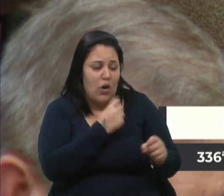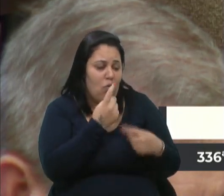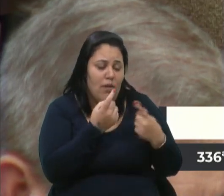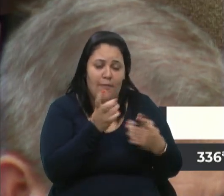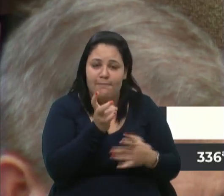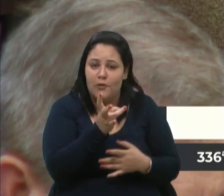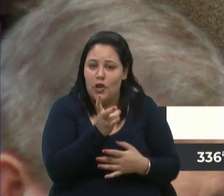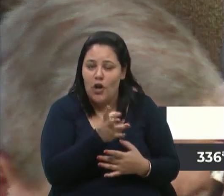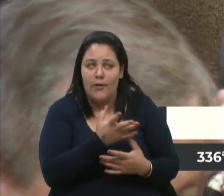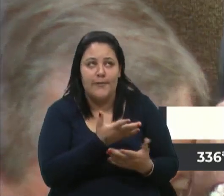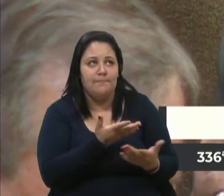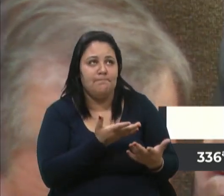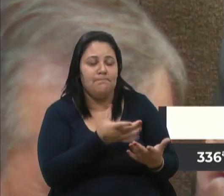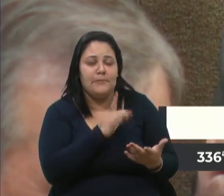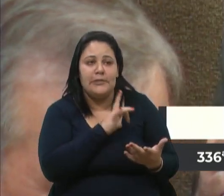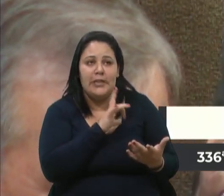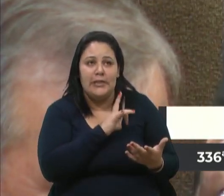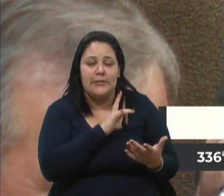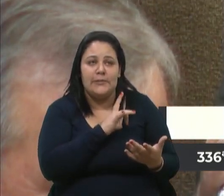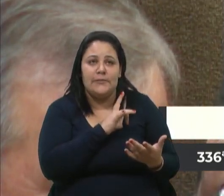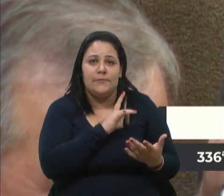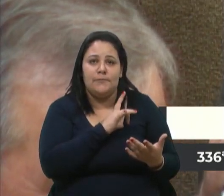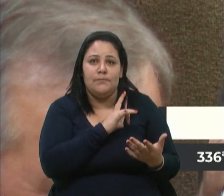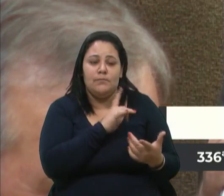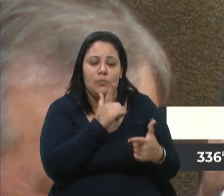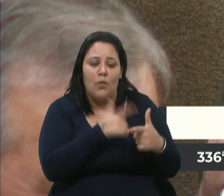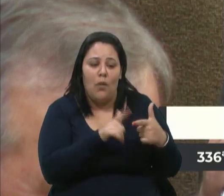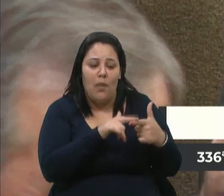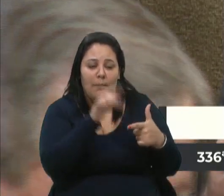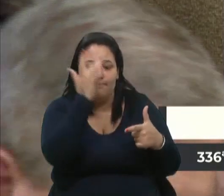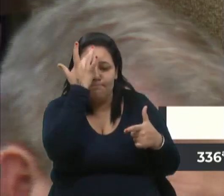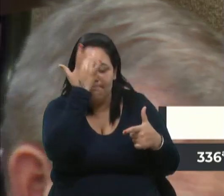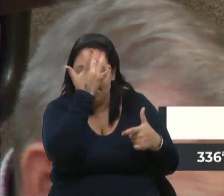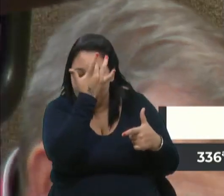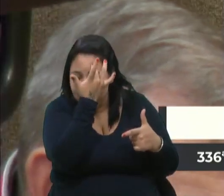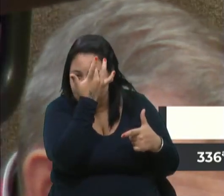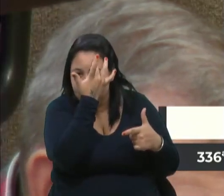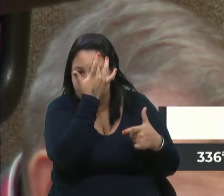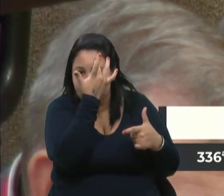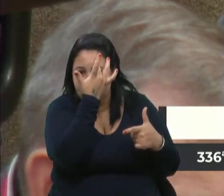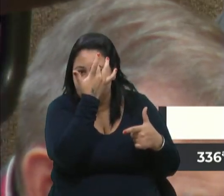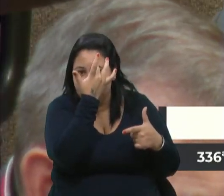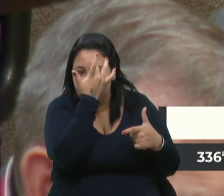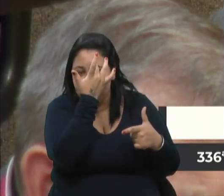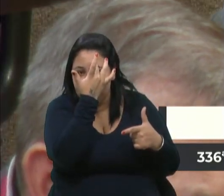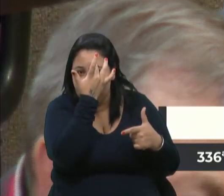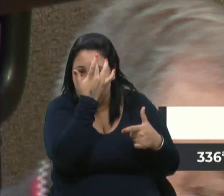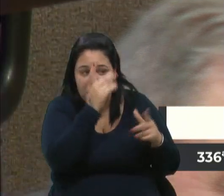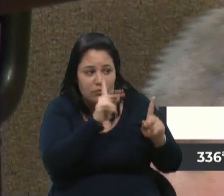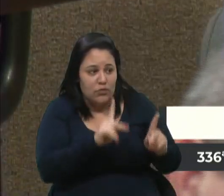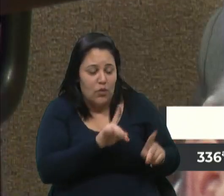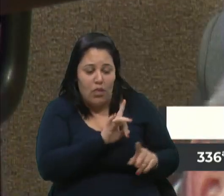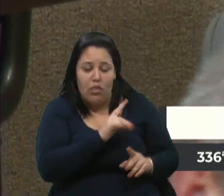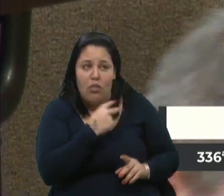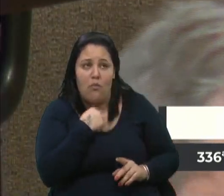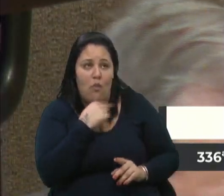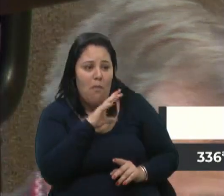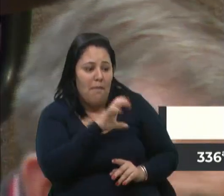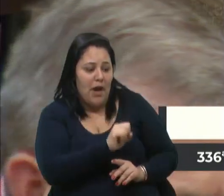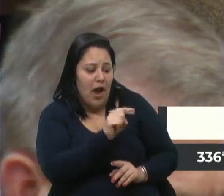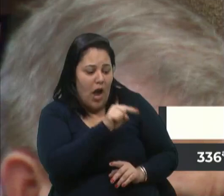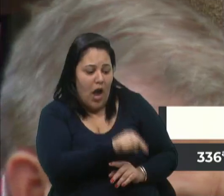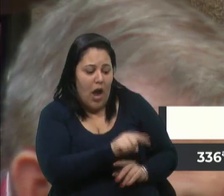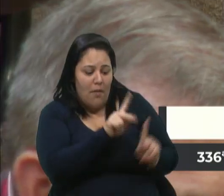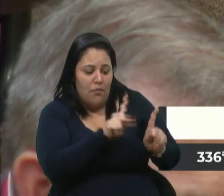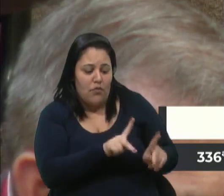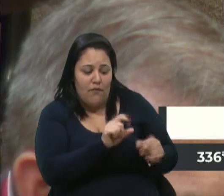substância, têm algum transtorno, e a rede não pode pegar esse cidadão e fazer com que ele venha